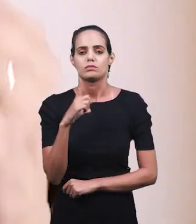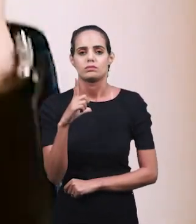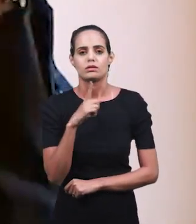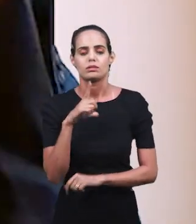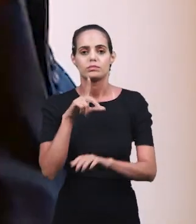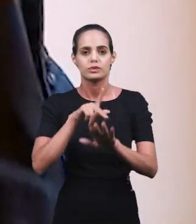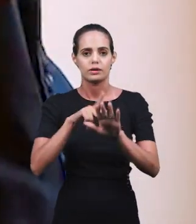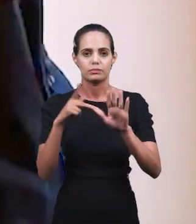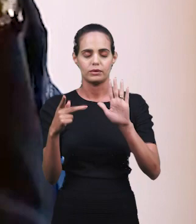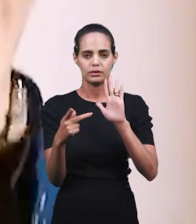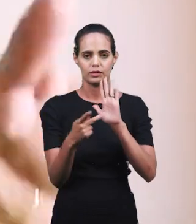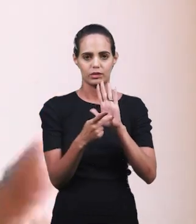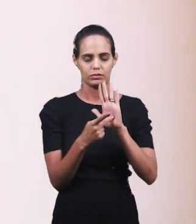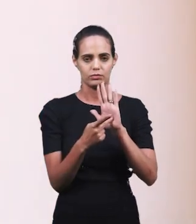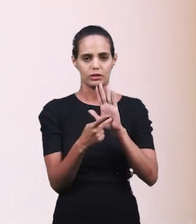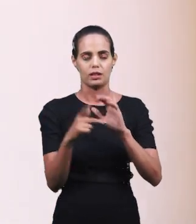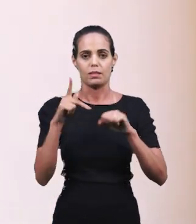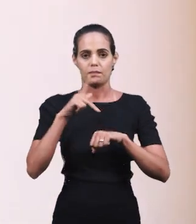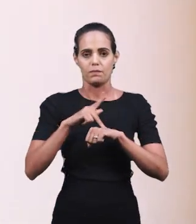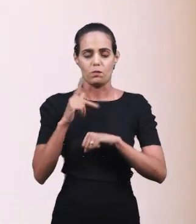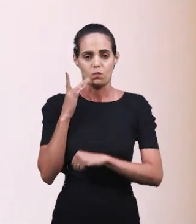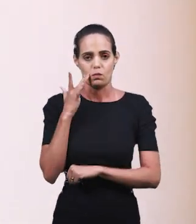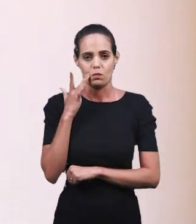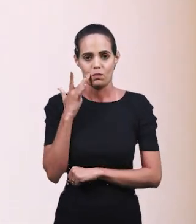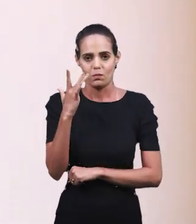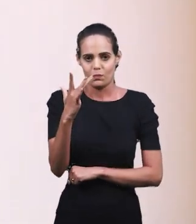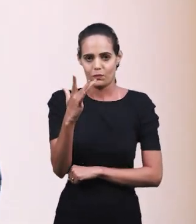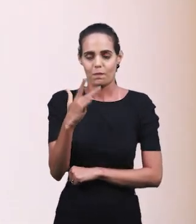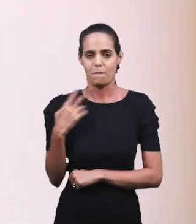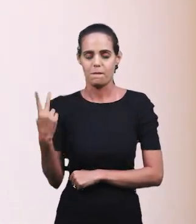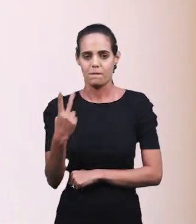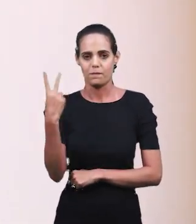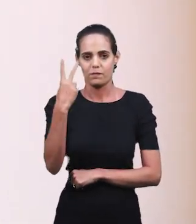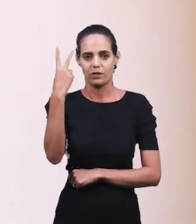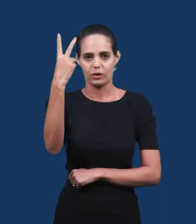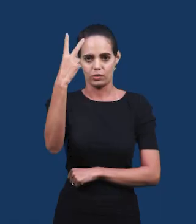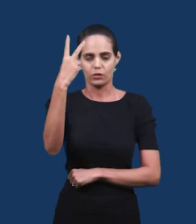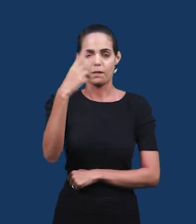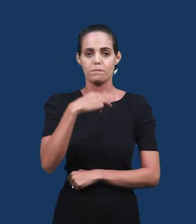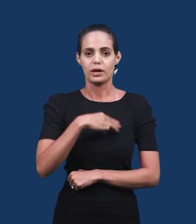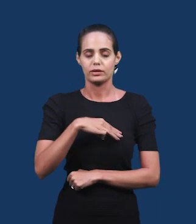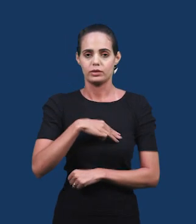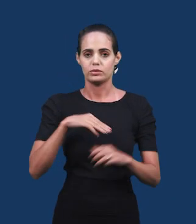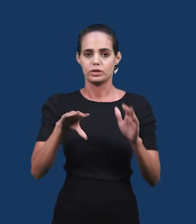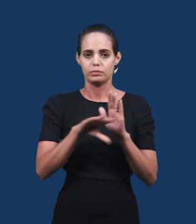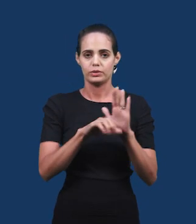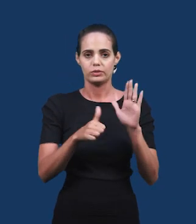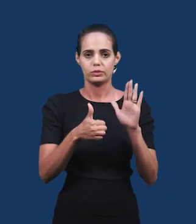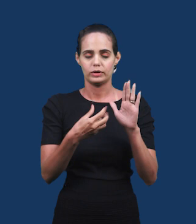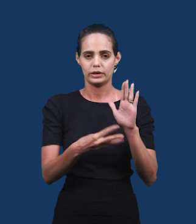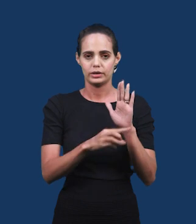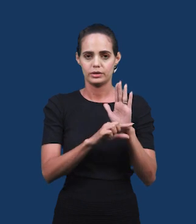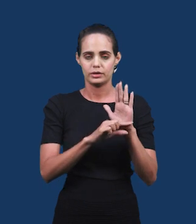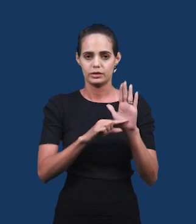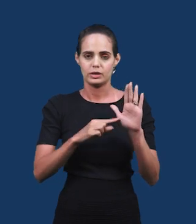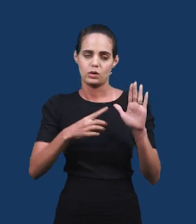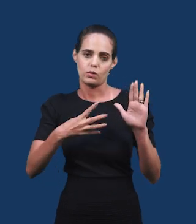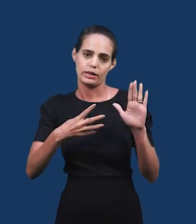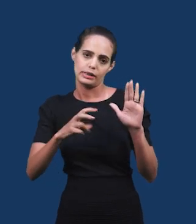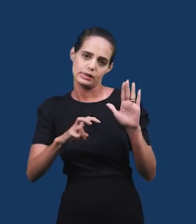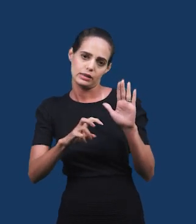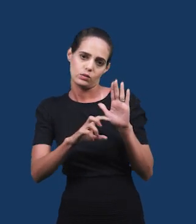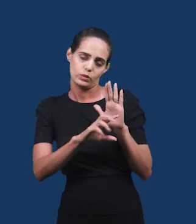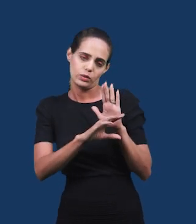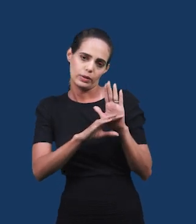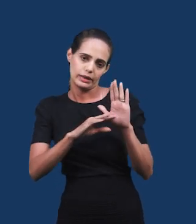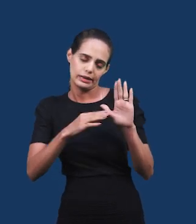parábola da pérola de grande valor, que nós encontramos em Mateus 13, versos 45 e 46, que diz assim: Outro sim, o reino dos céus é semelhante